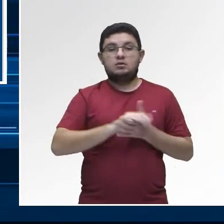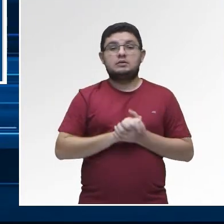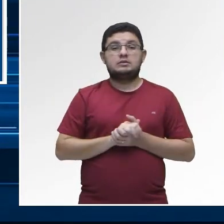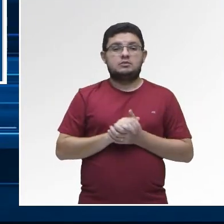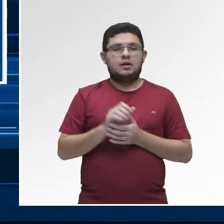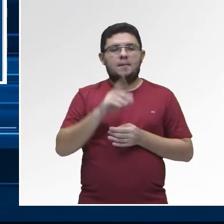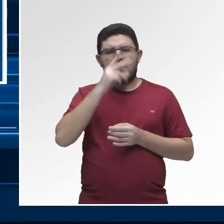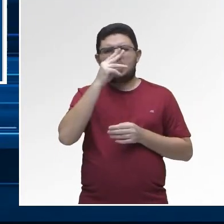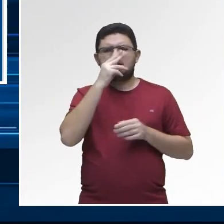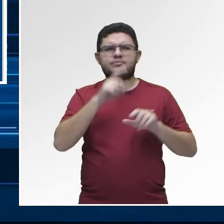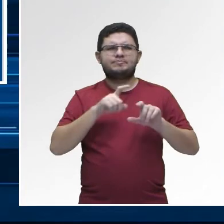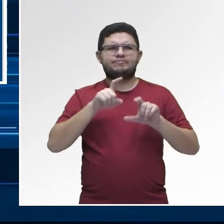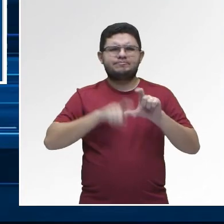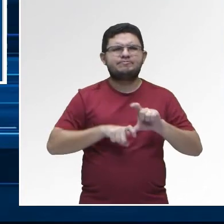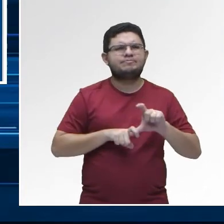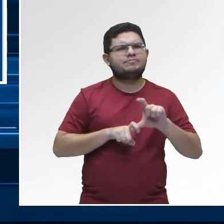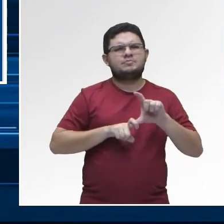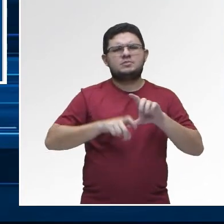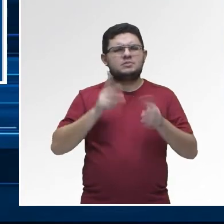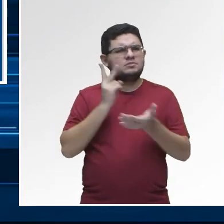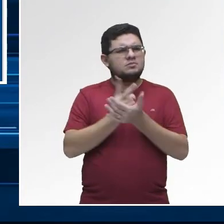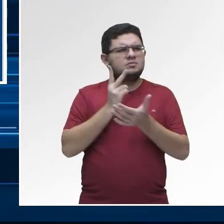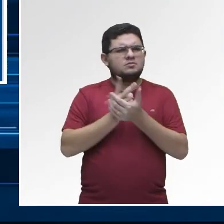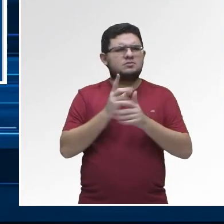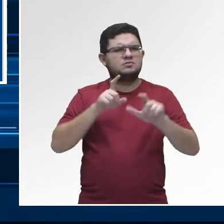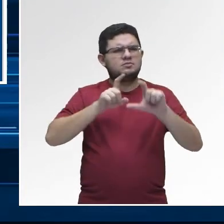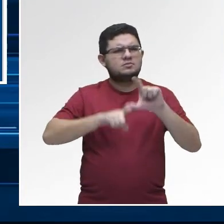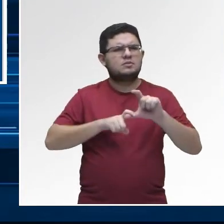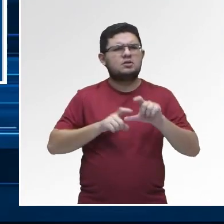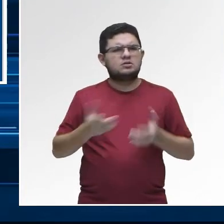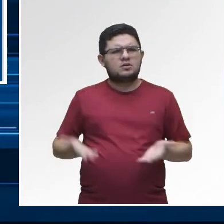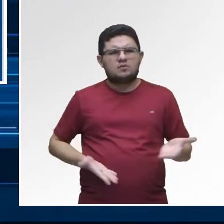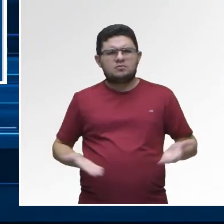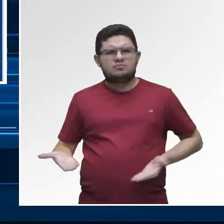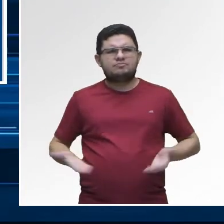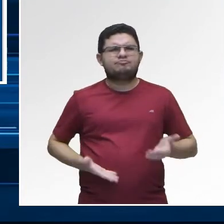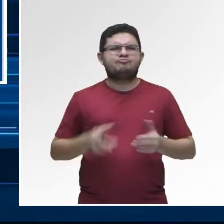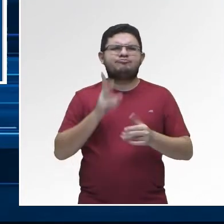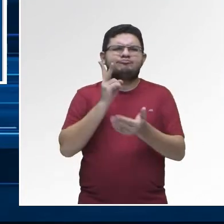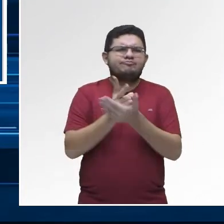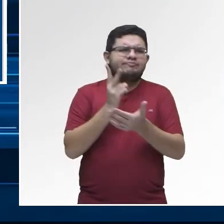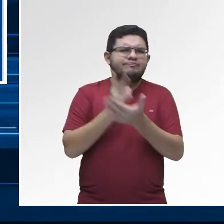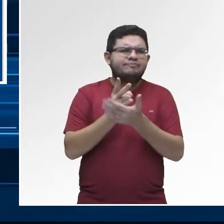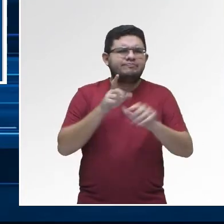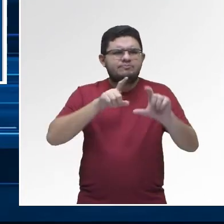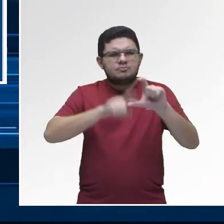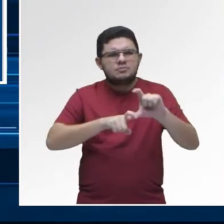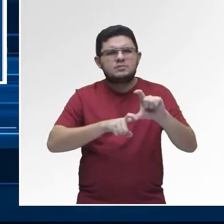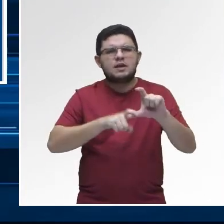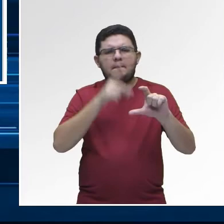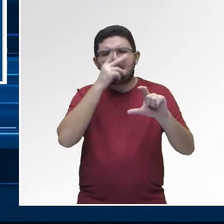amarrado, né? O pobre do servo estava totalmente